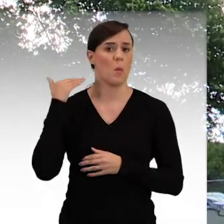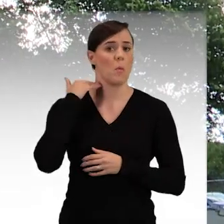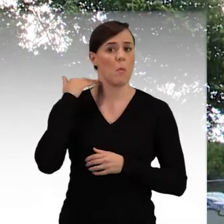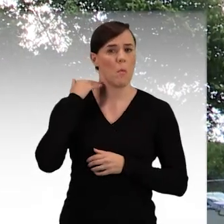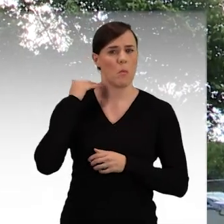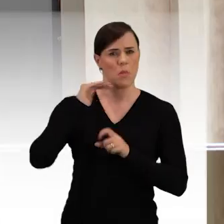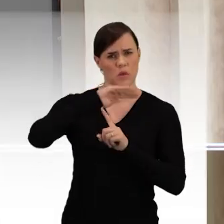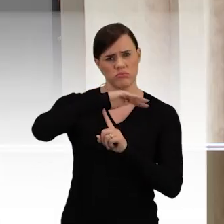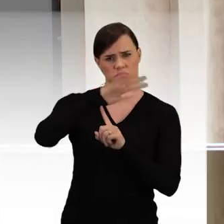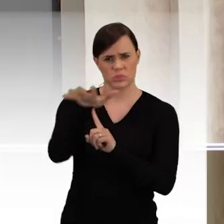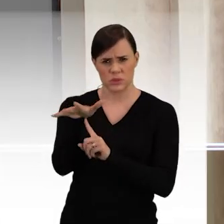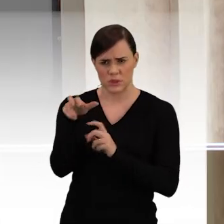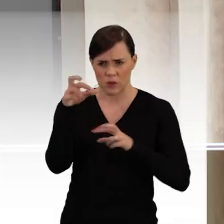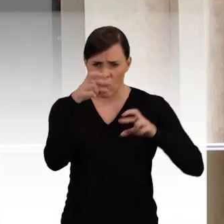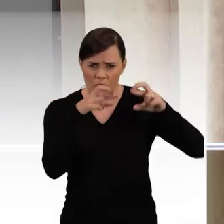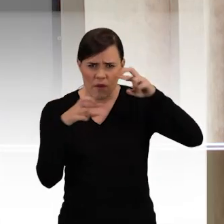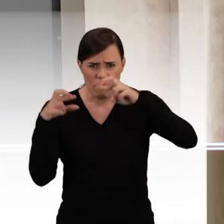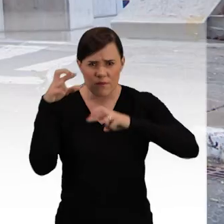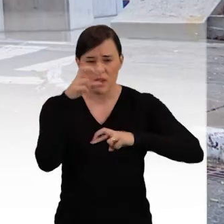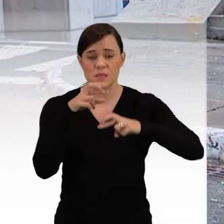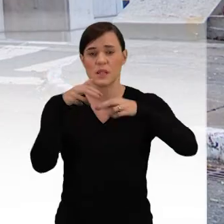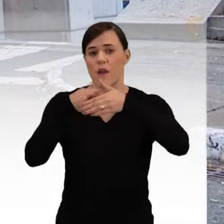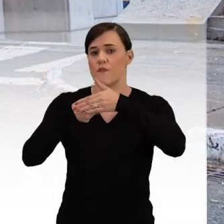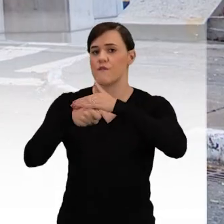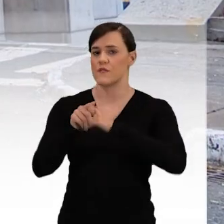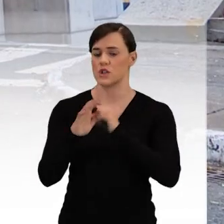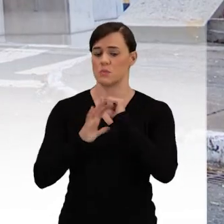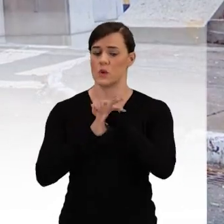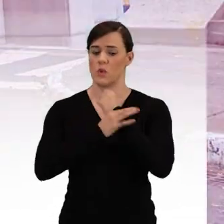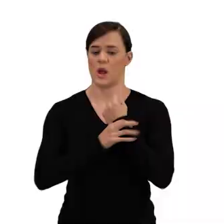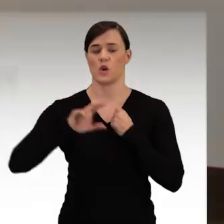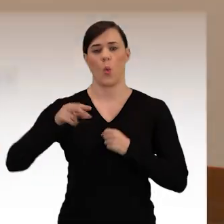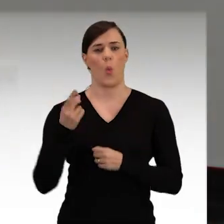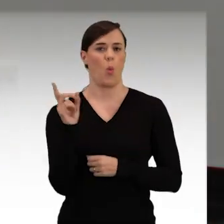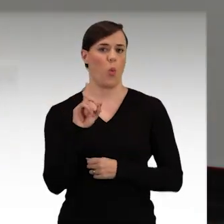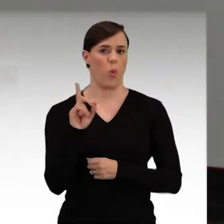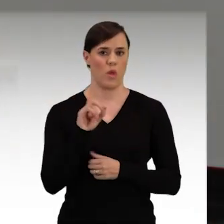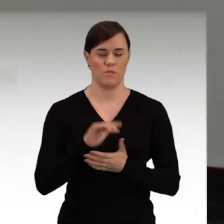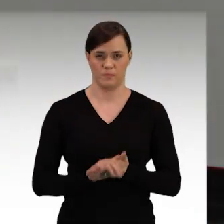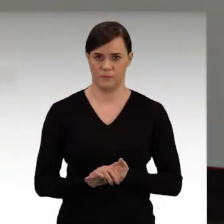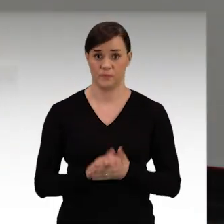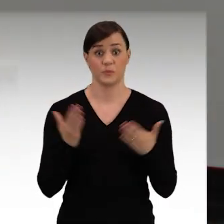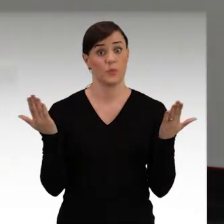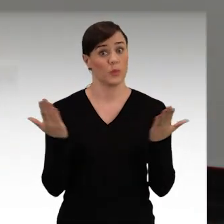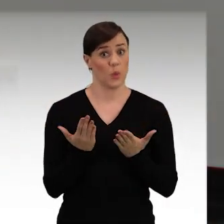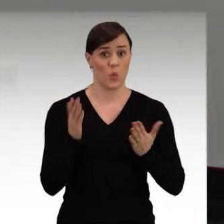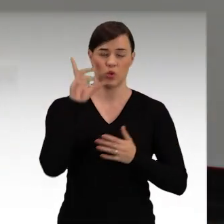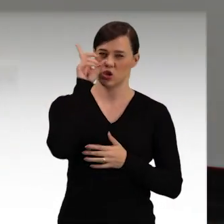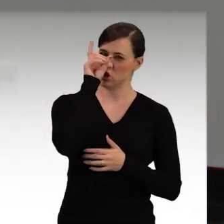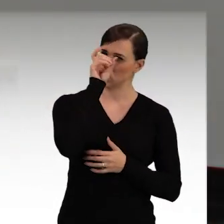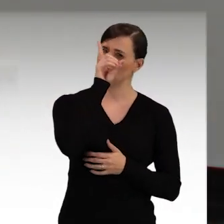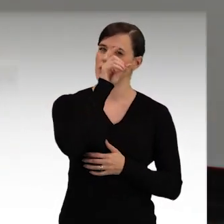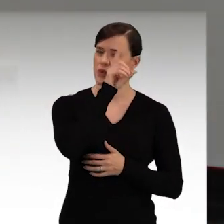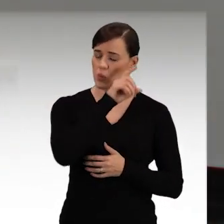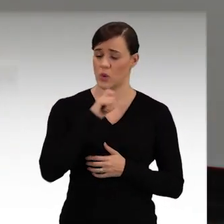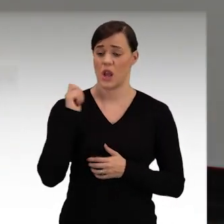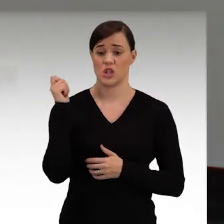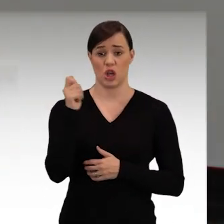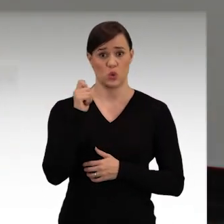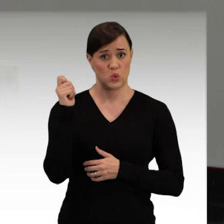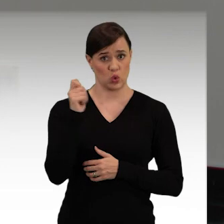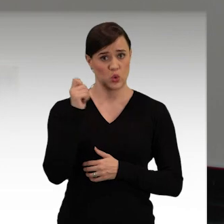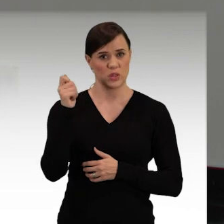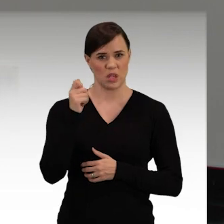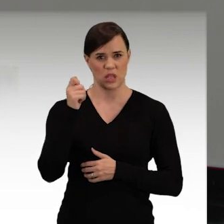vai monitorar ainda se os investimentos têm garantias ou não. Hoje, uma dificuldade que a gente, como associação,